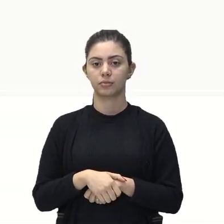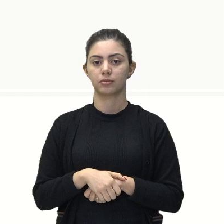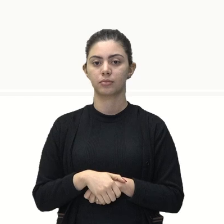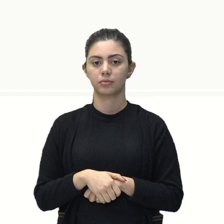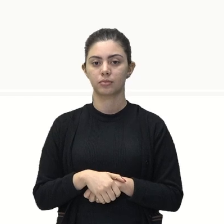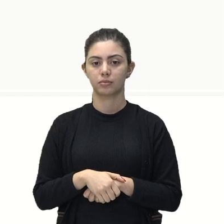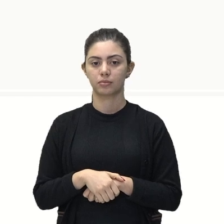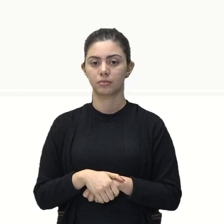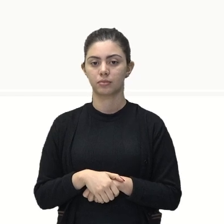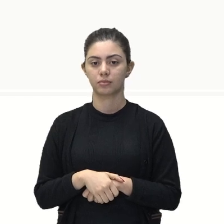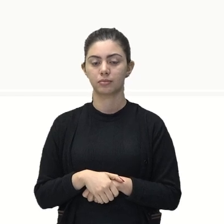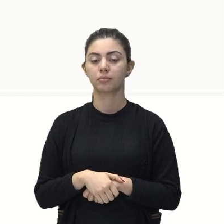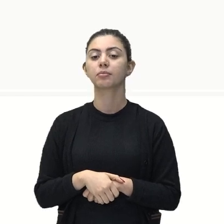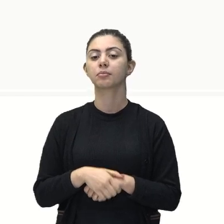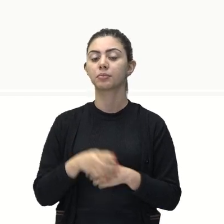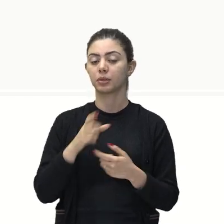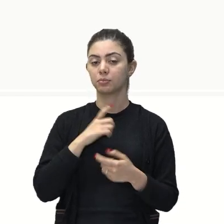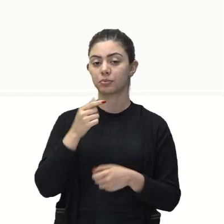por